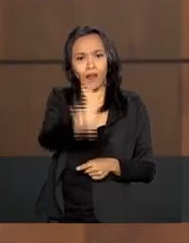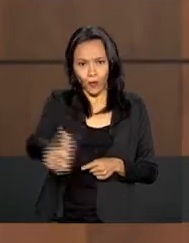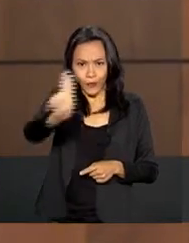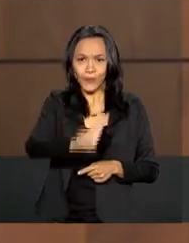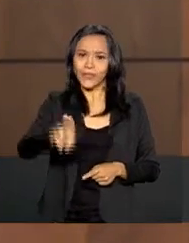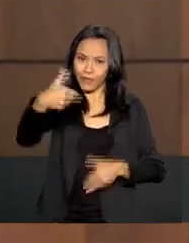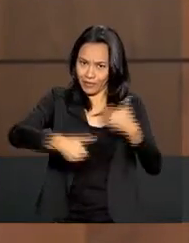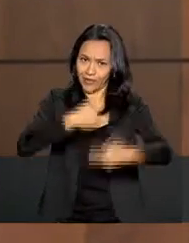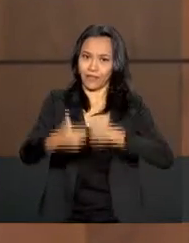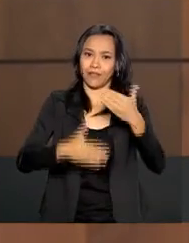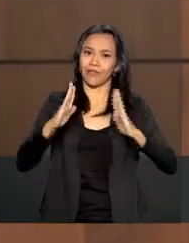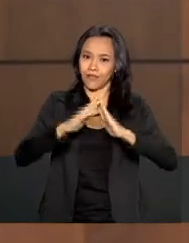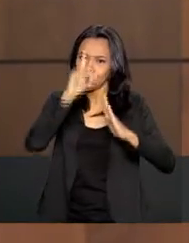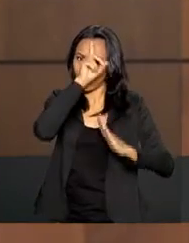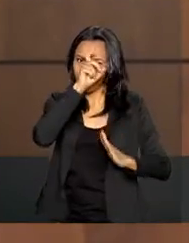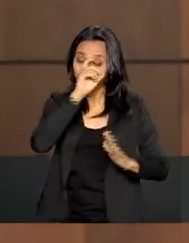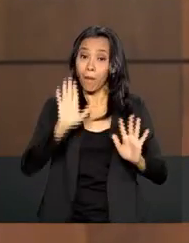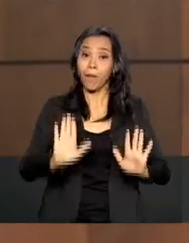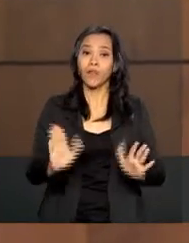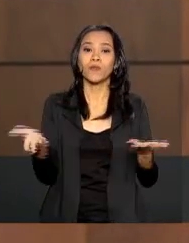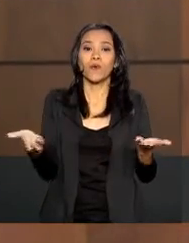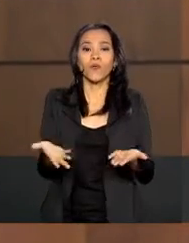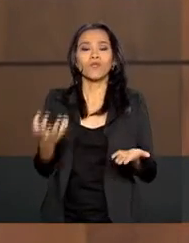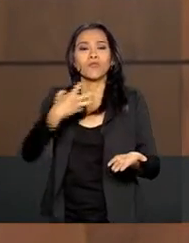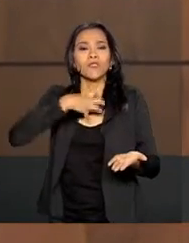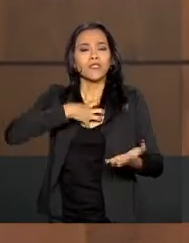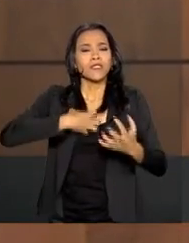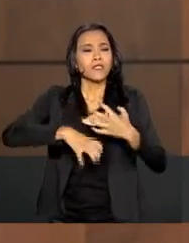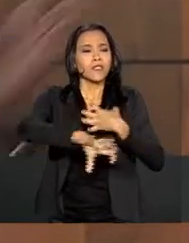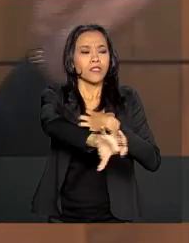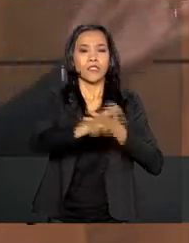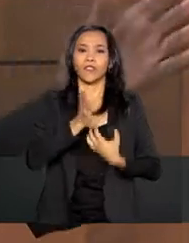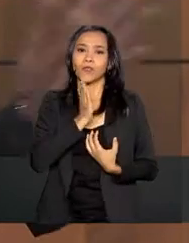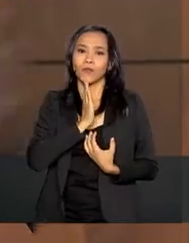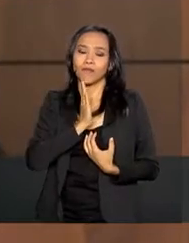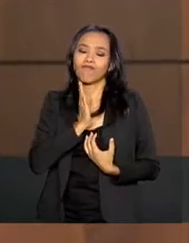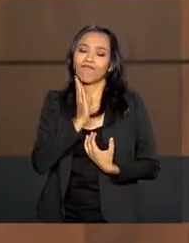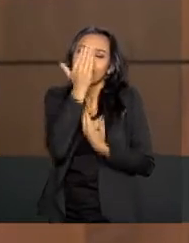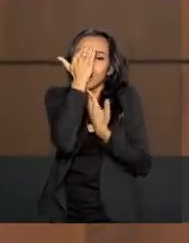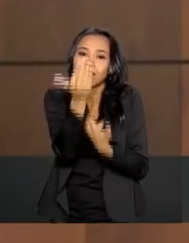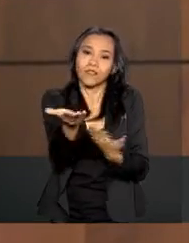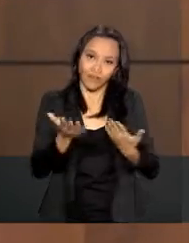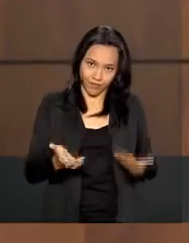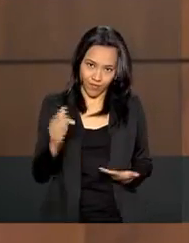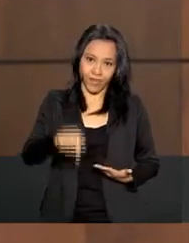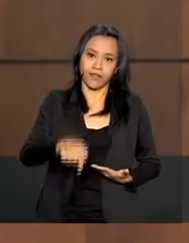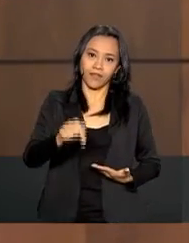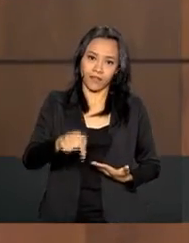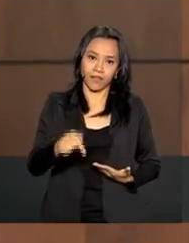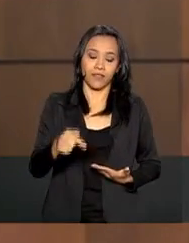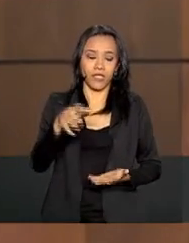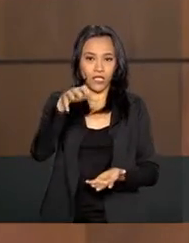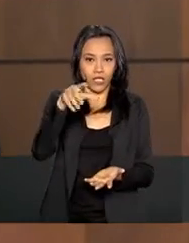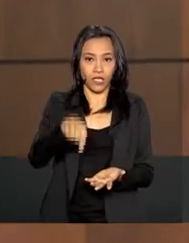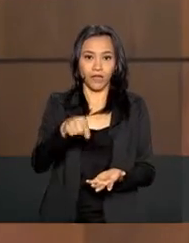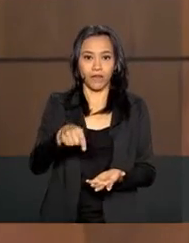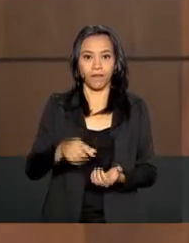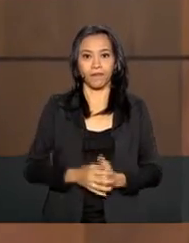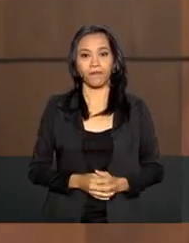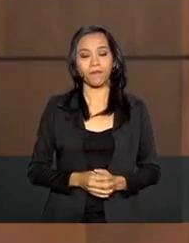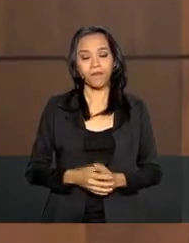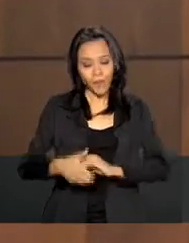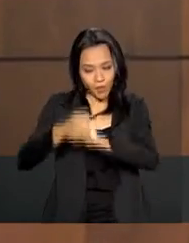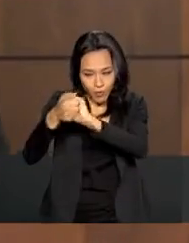trazendo o sentimento de gratidão que o hospital sírio libanês e o centro de cardiologia merece